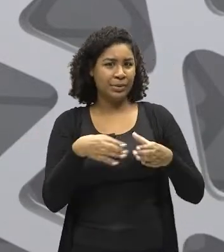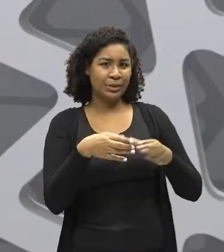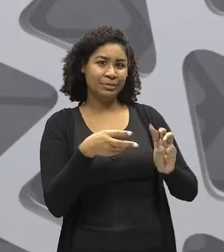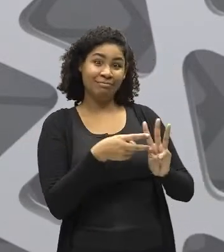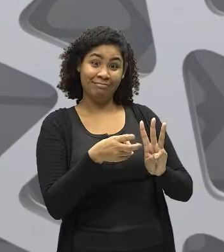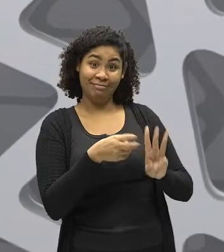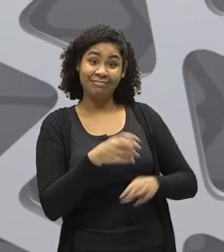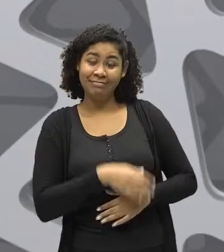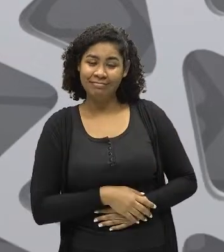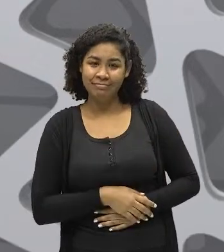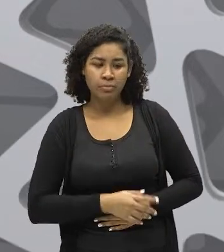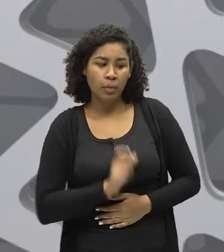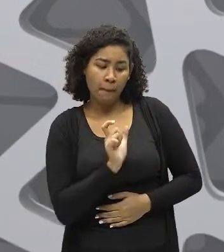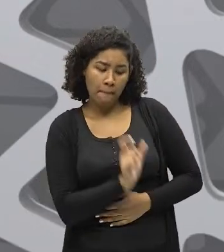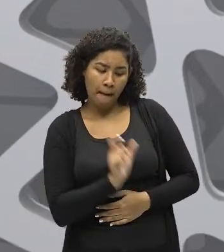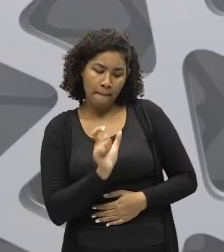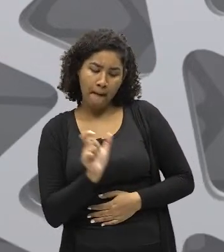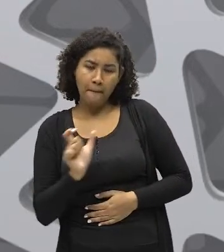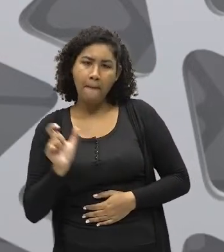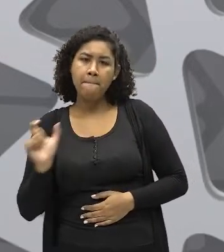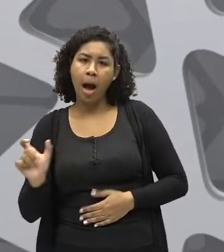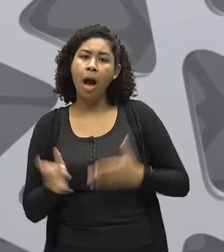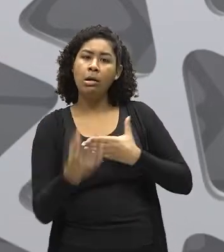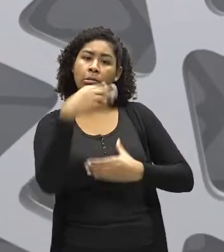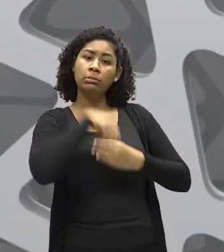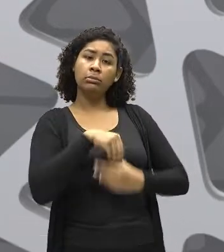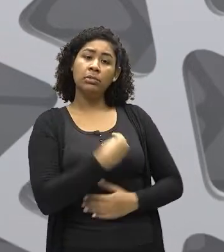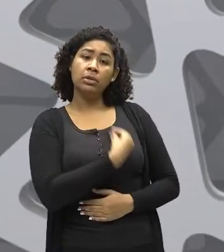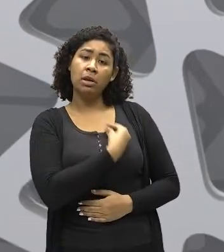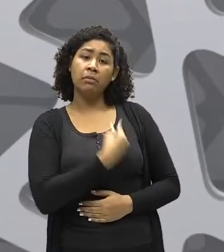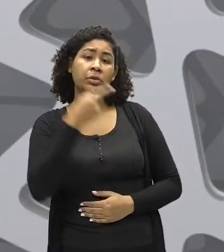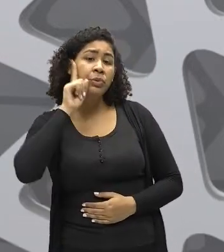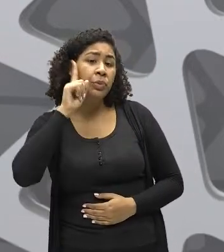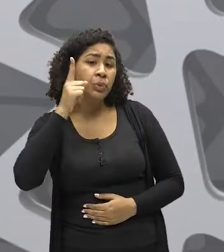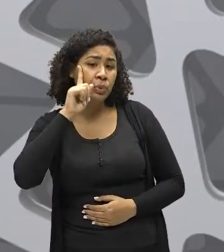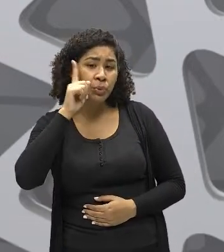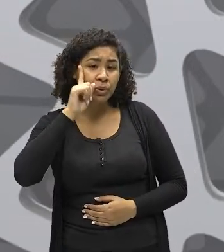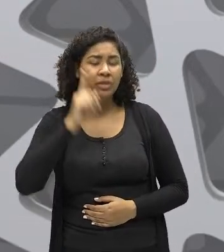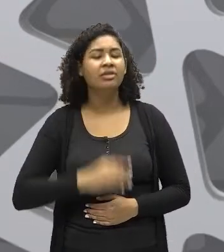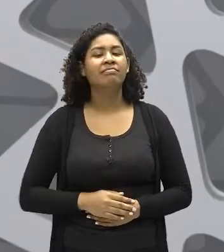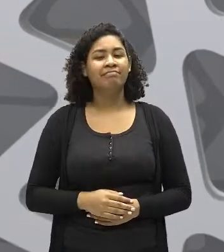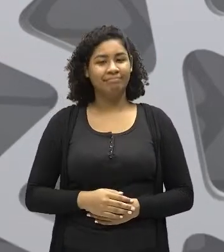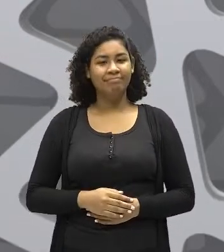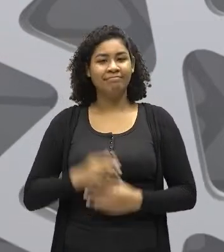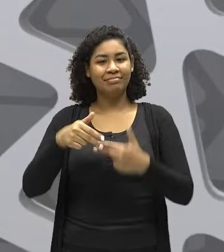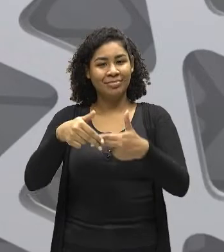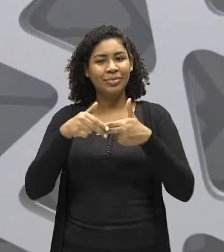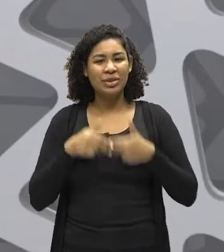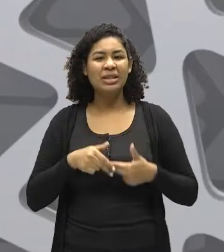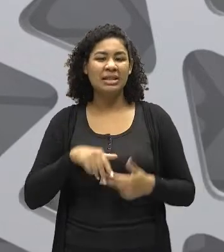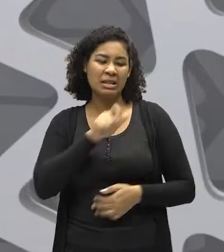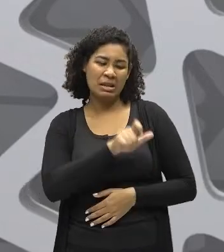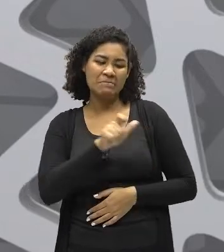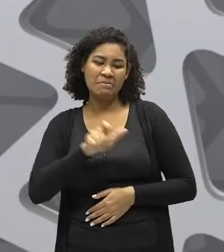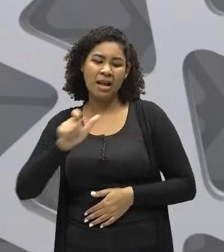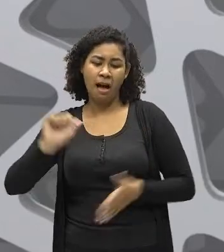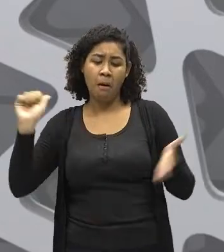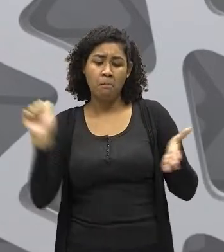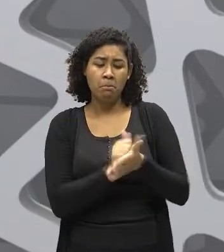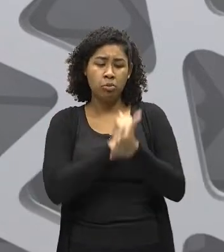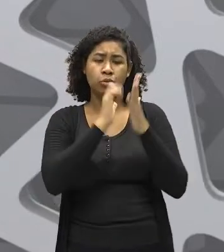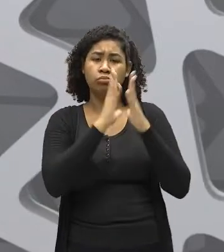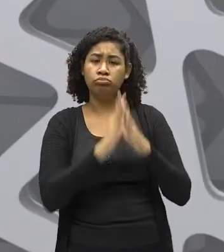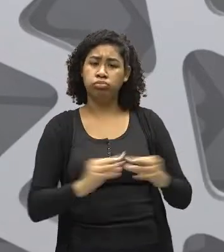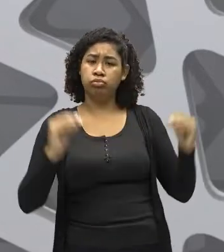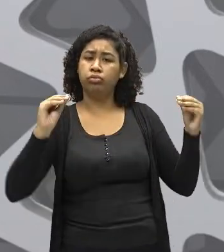que essas palavras, elas fazem parte do nosso cotidiano. Por muitas vezes elas serão apagadas, elas foram apagadas. E